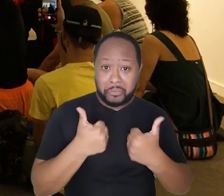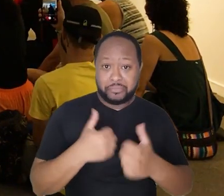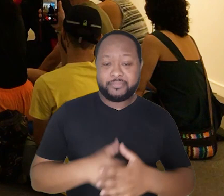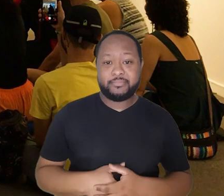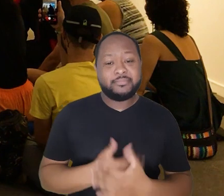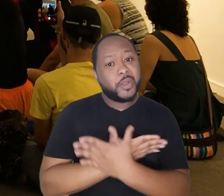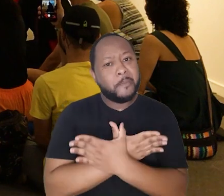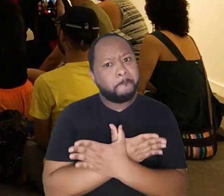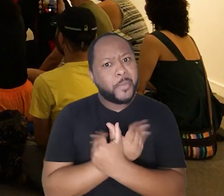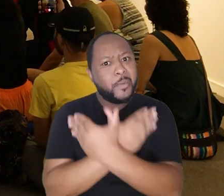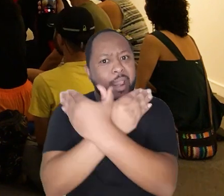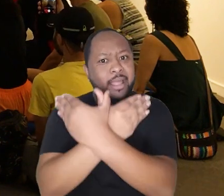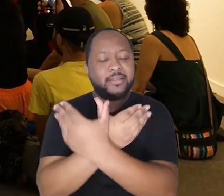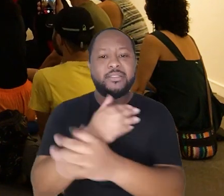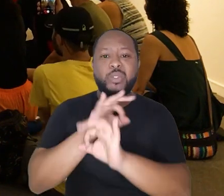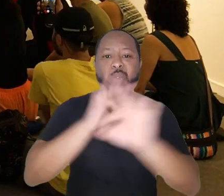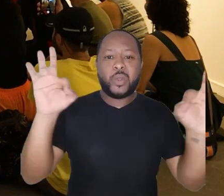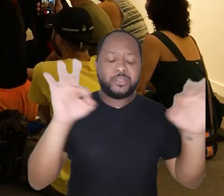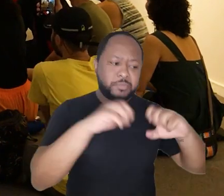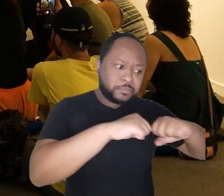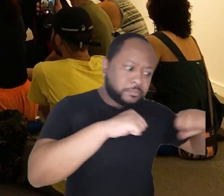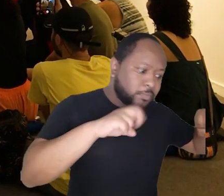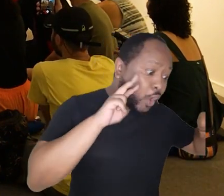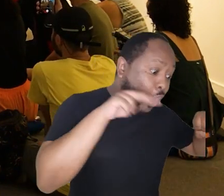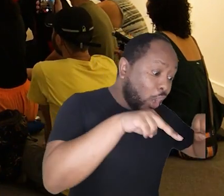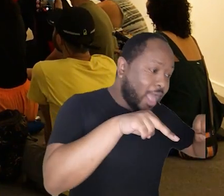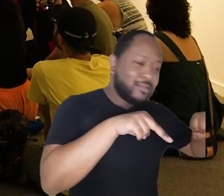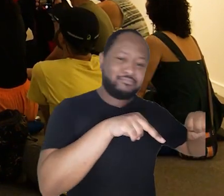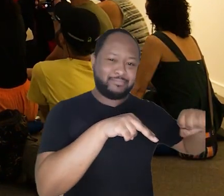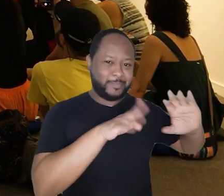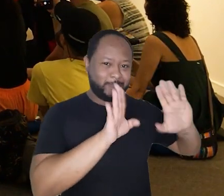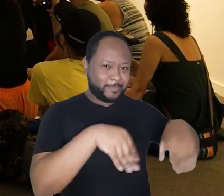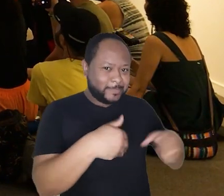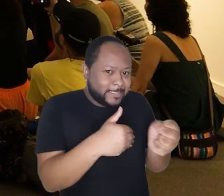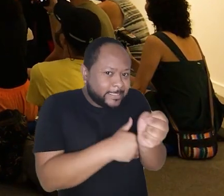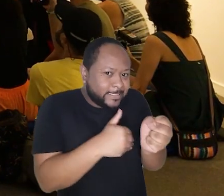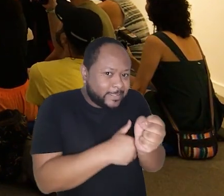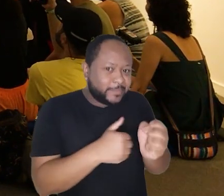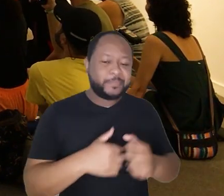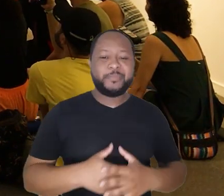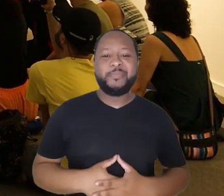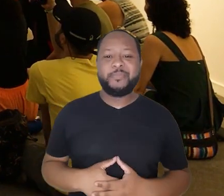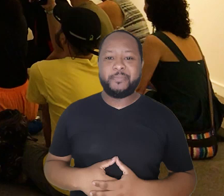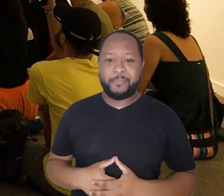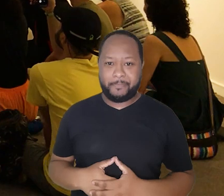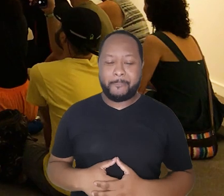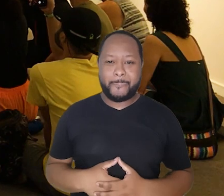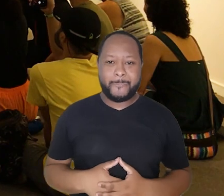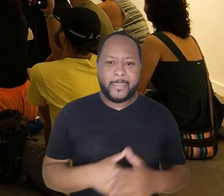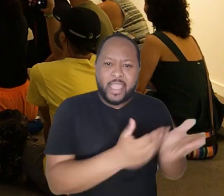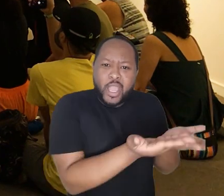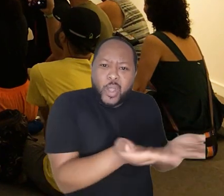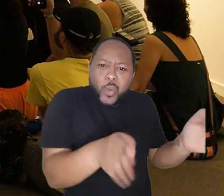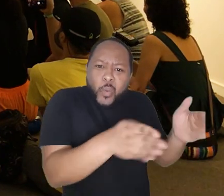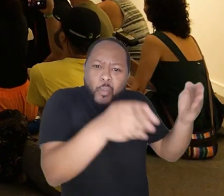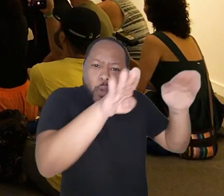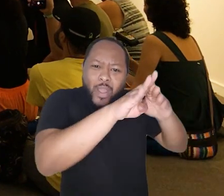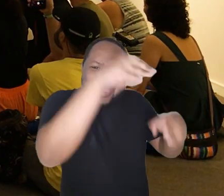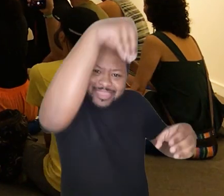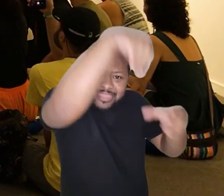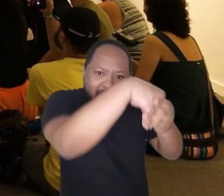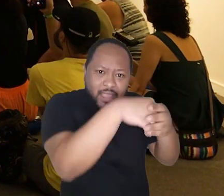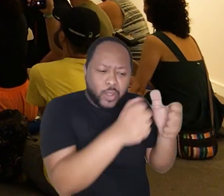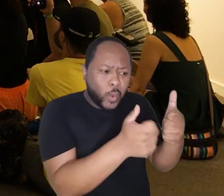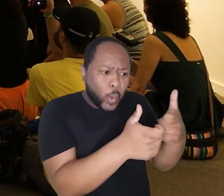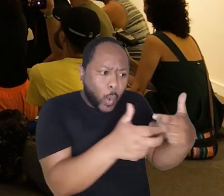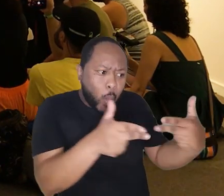Borboletas. Ótimo. Deixa eu dar uma olhada. Não vou falar, hein? Bom, esse pote tá cheio de algumas